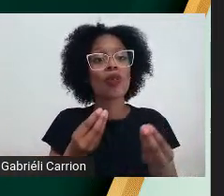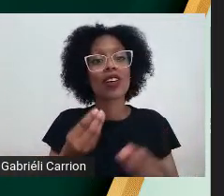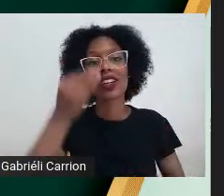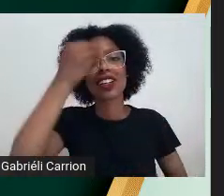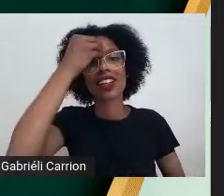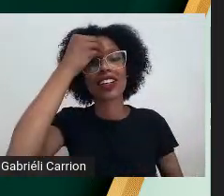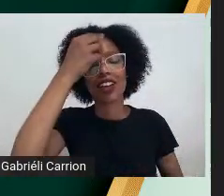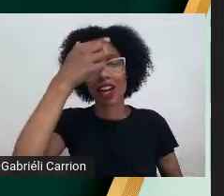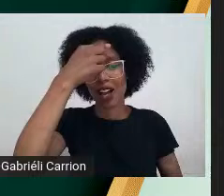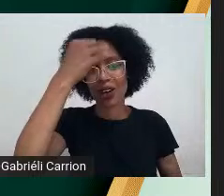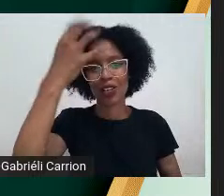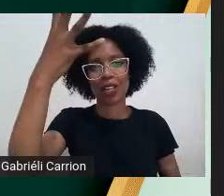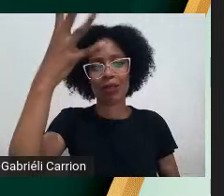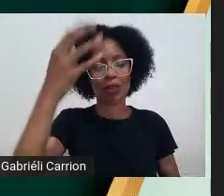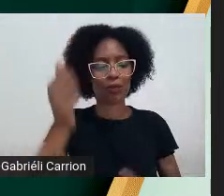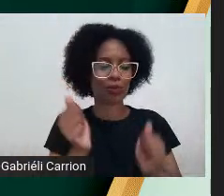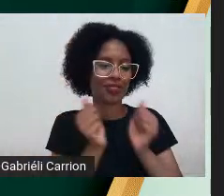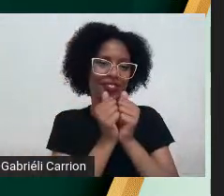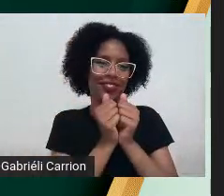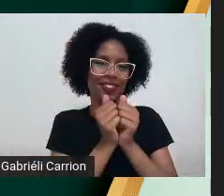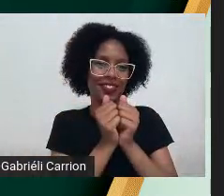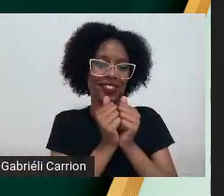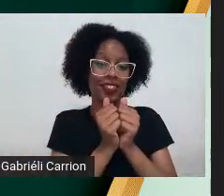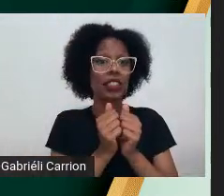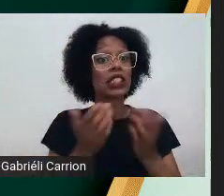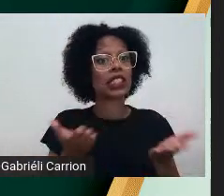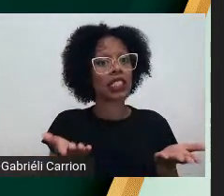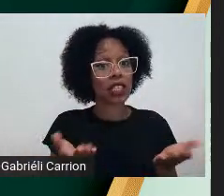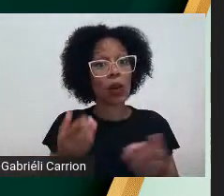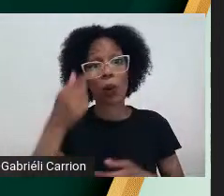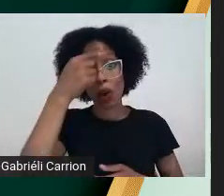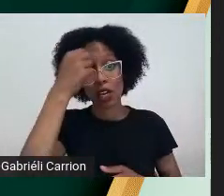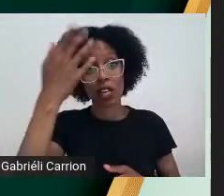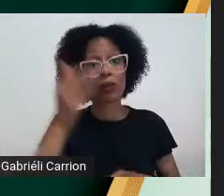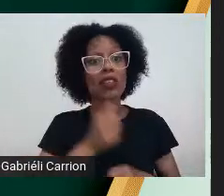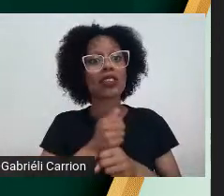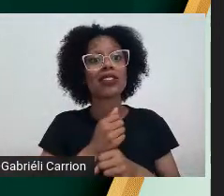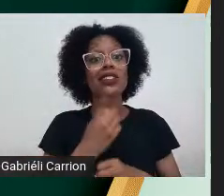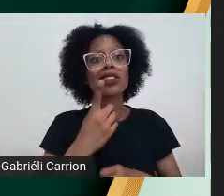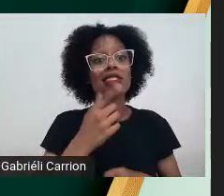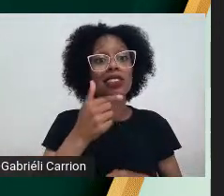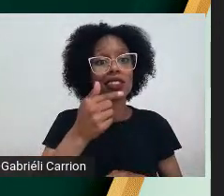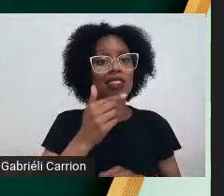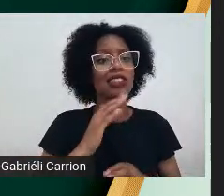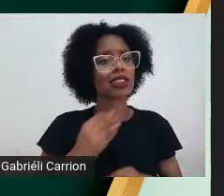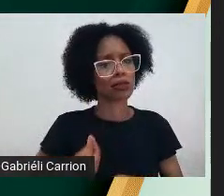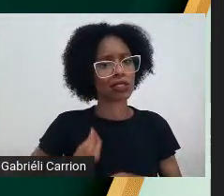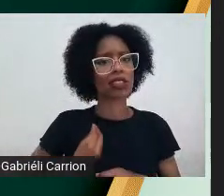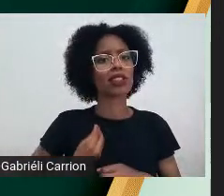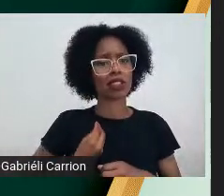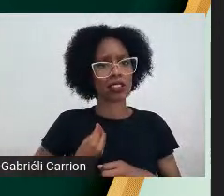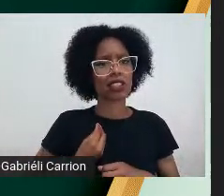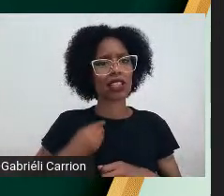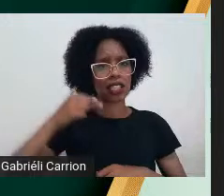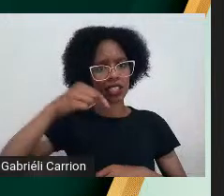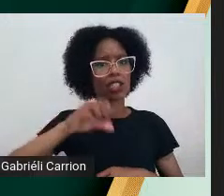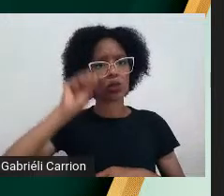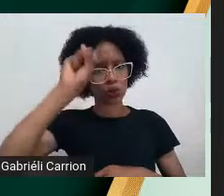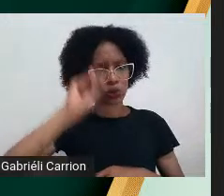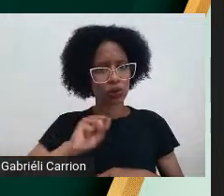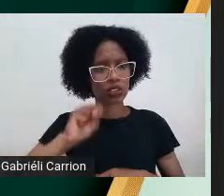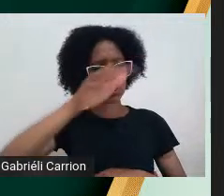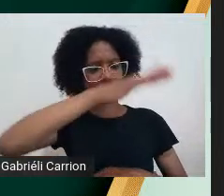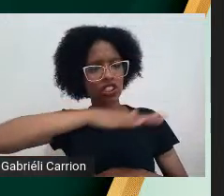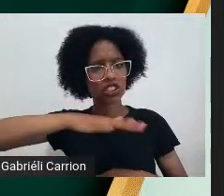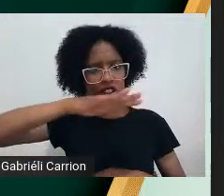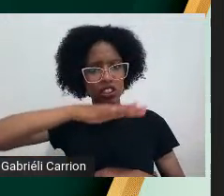Federal do Pampa com vocês. A Unipampa, há 17 anos presente na metade sul do estado, nas regiões